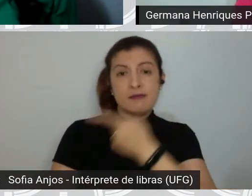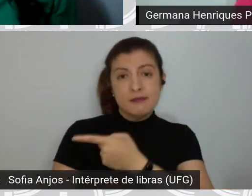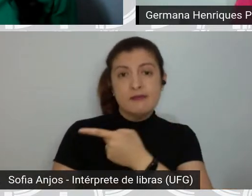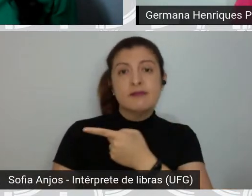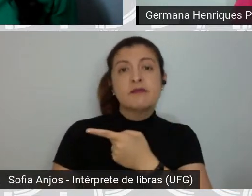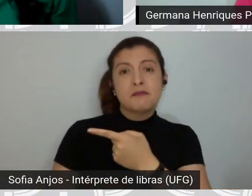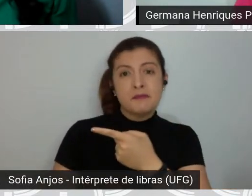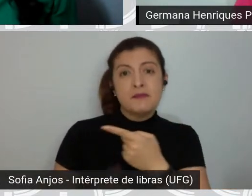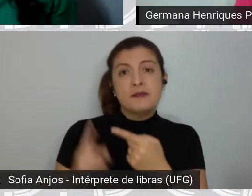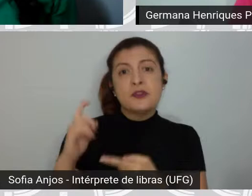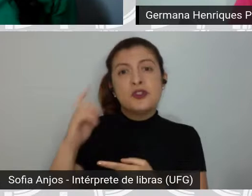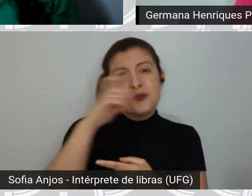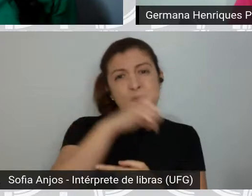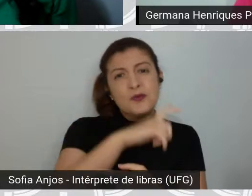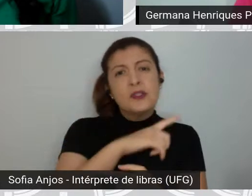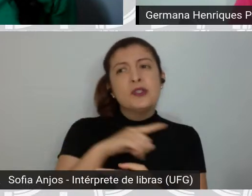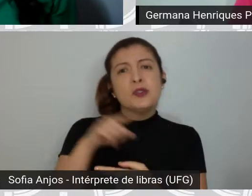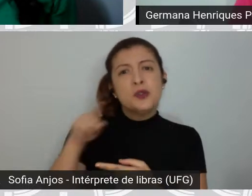francesa.